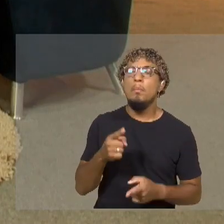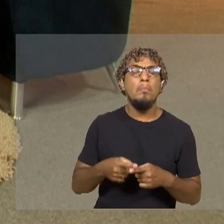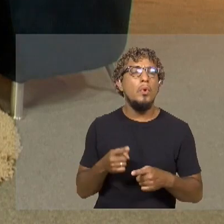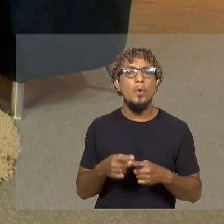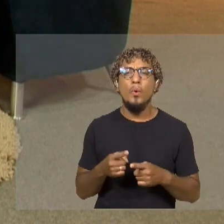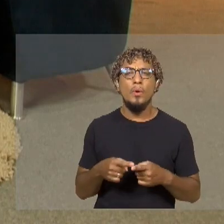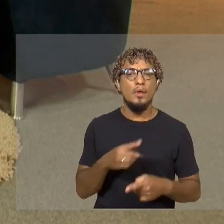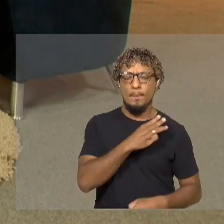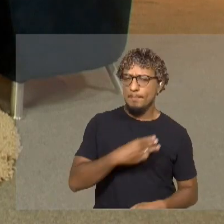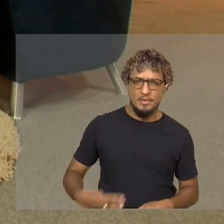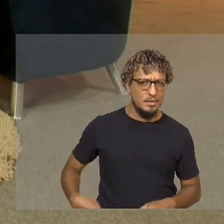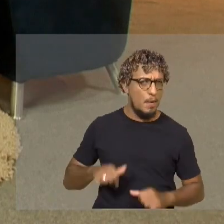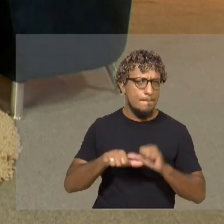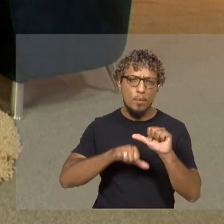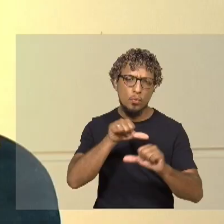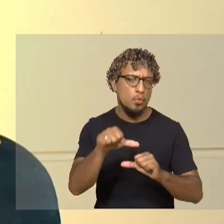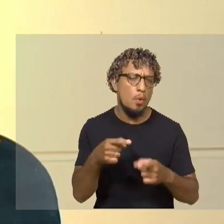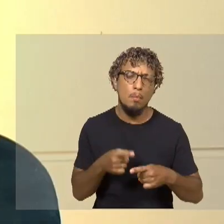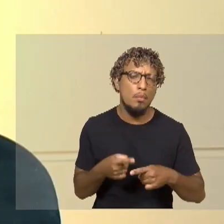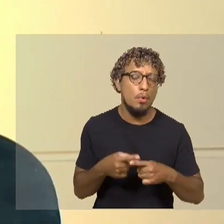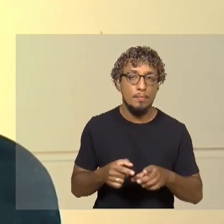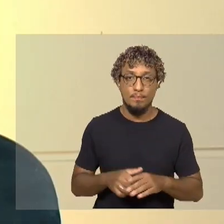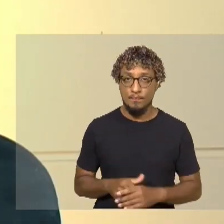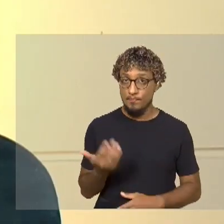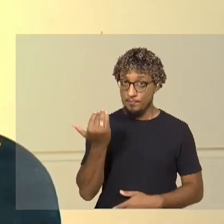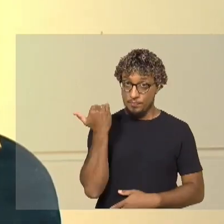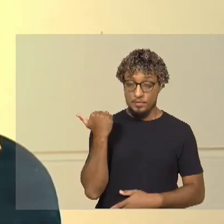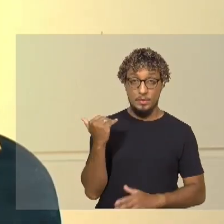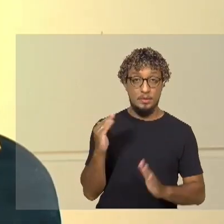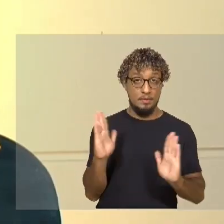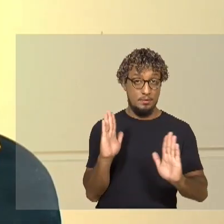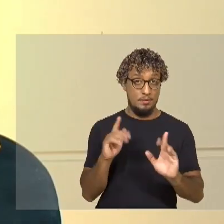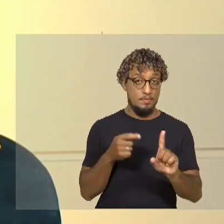essa mudança. Olha, em meados de junho,